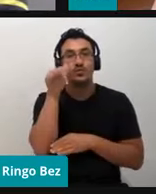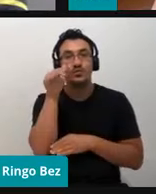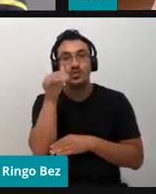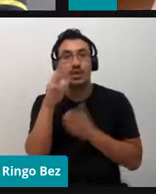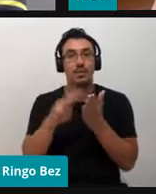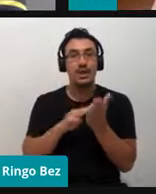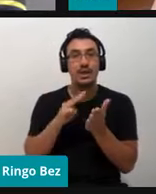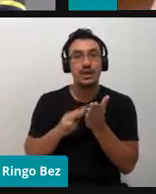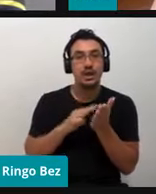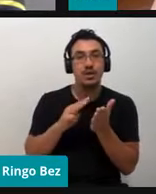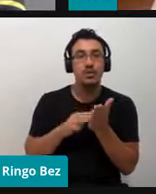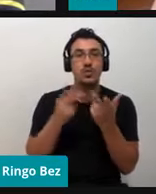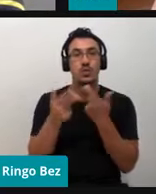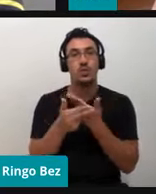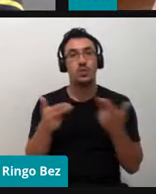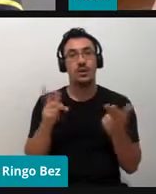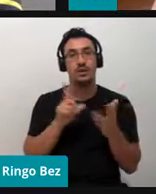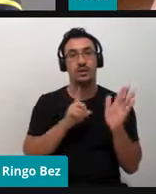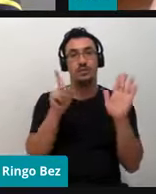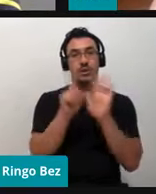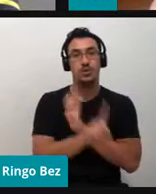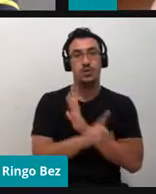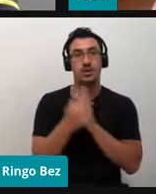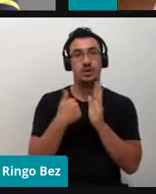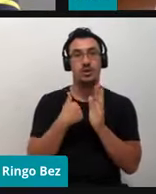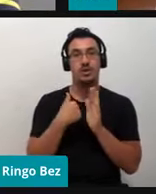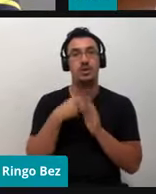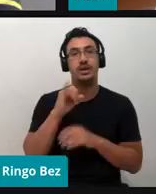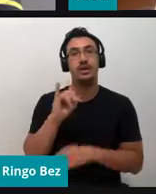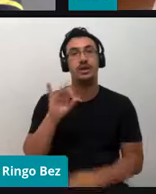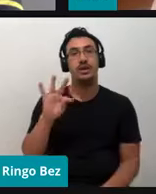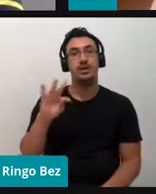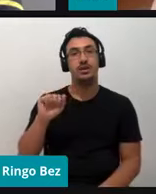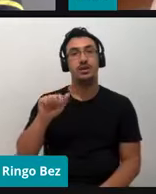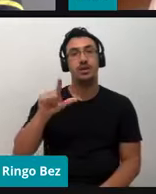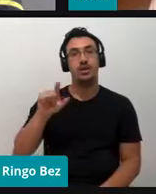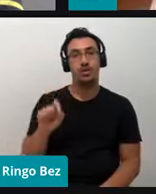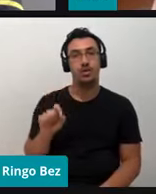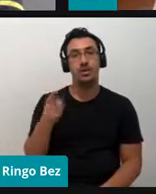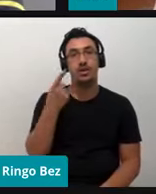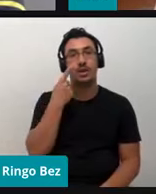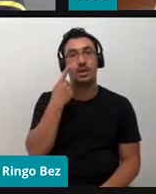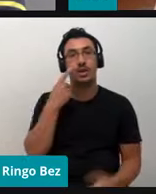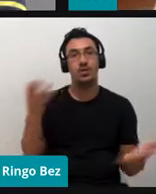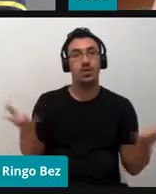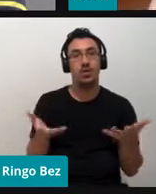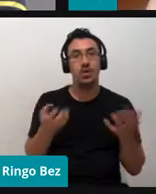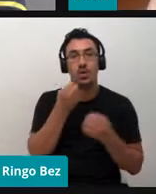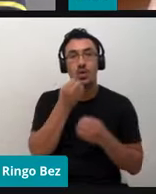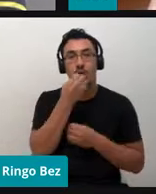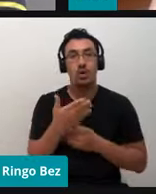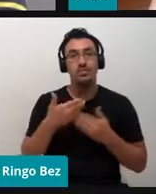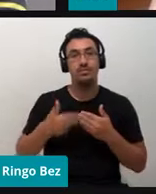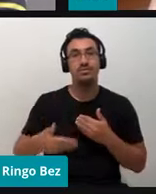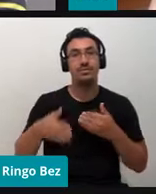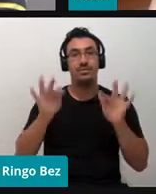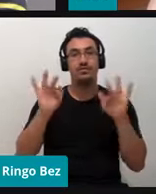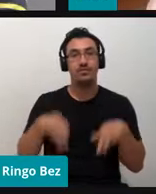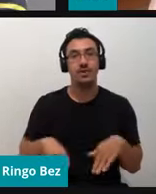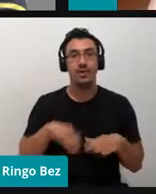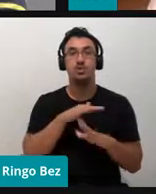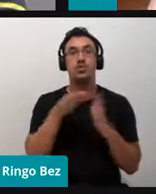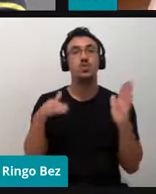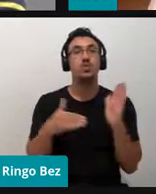aqui. Tem uma pergunta enviada aqui pelo Ítalo, que daí faz um gancho bastante bom aqui para a gente encaminhar para o final. Toda